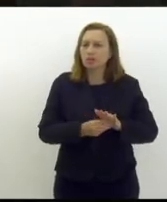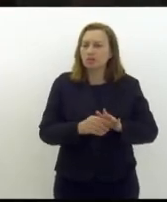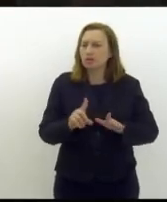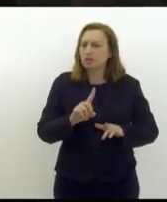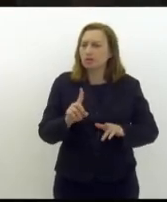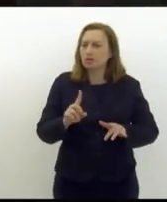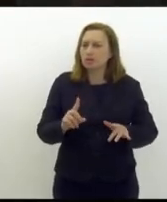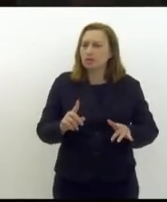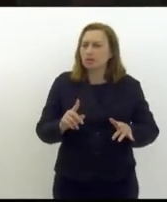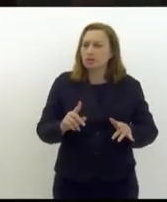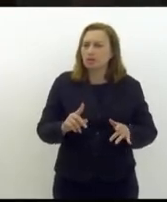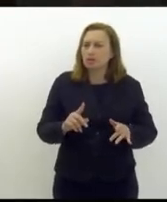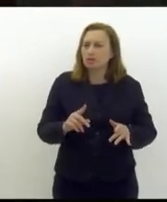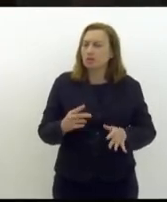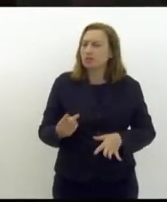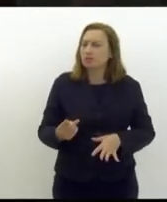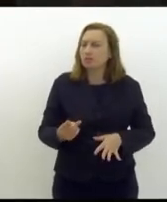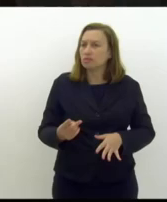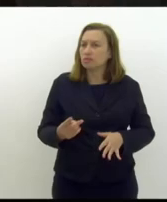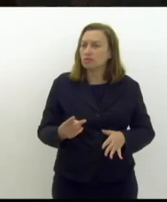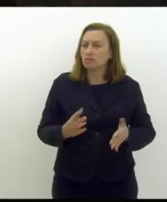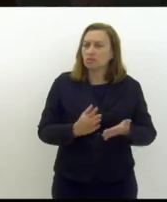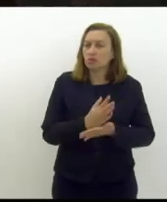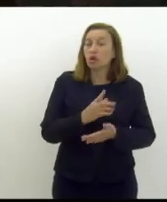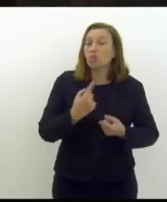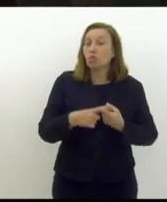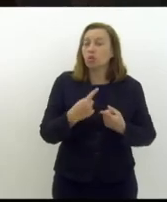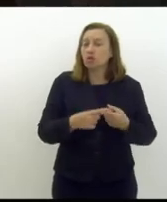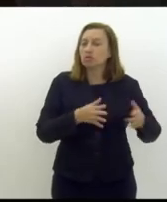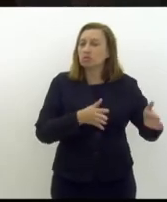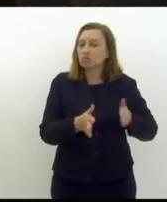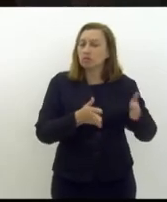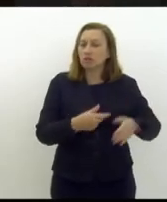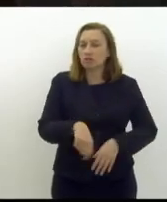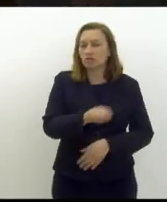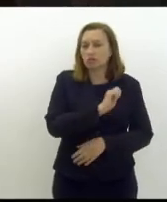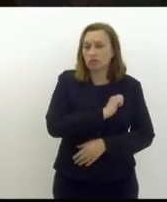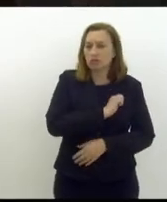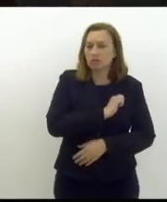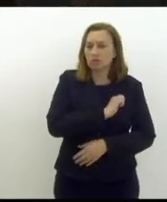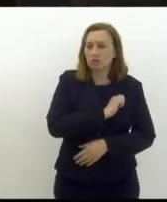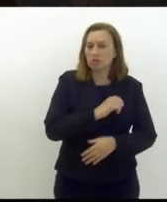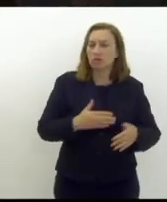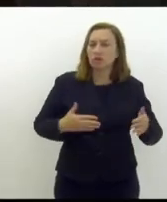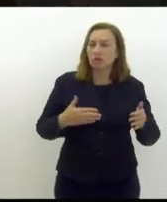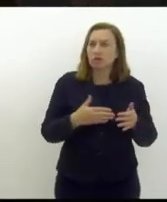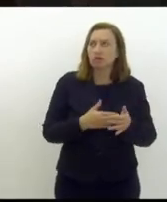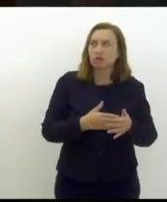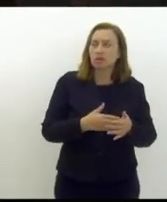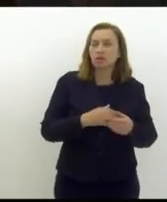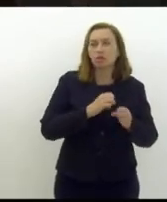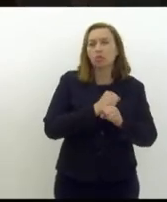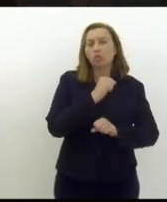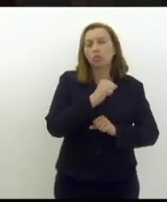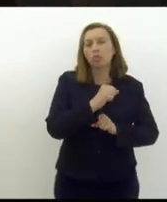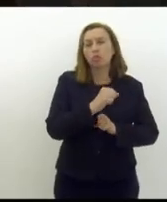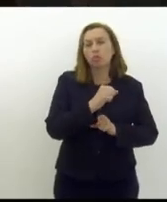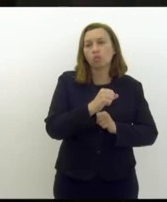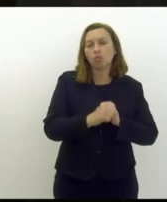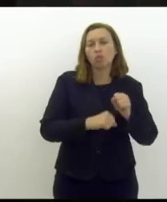porque porque nós estamos no regime de recuperação fiscal até pelo menos um ano de